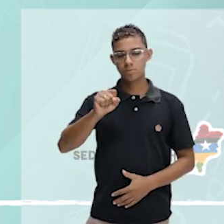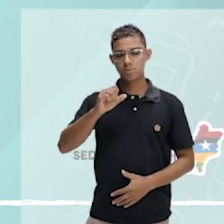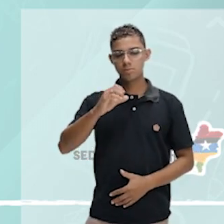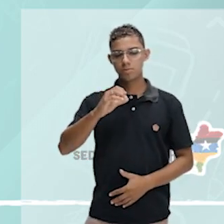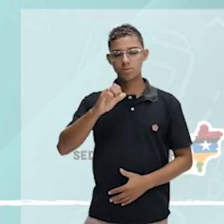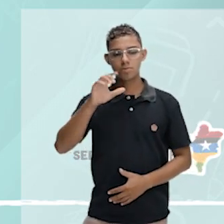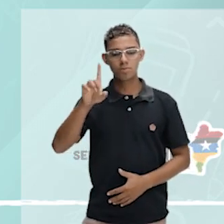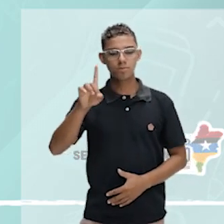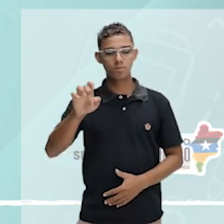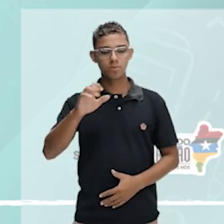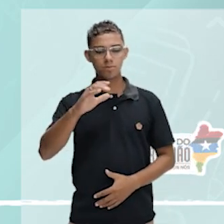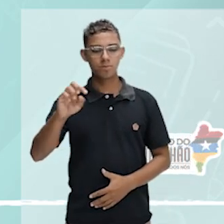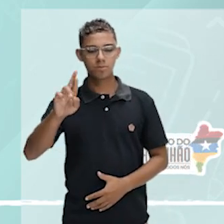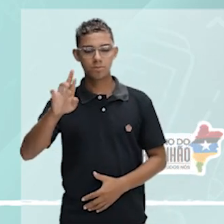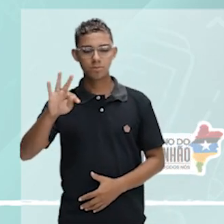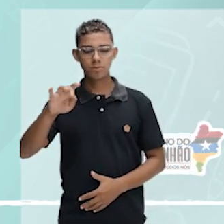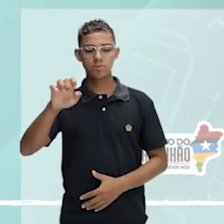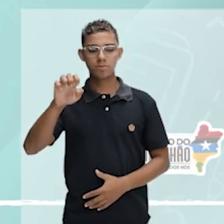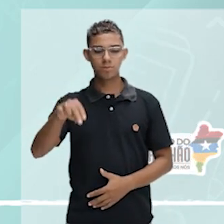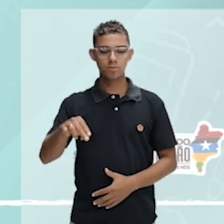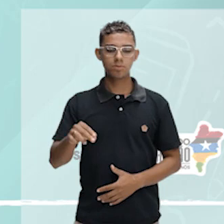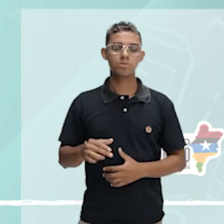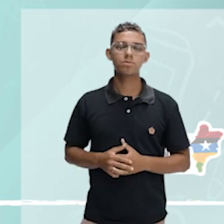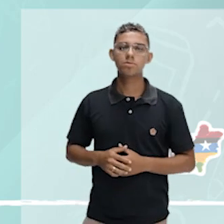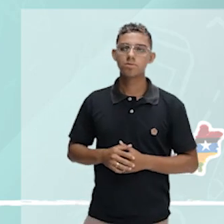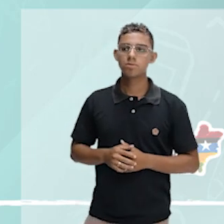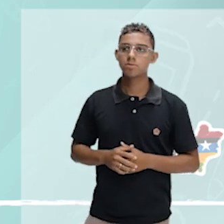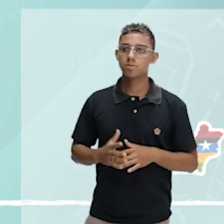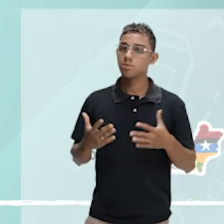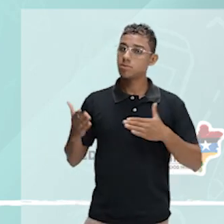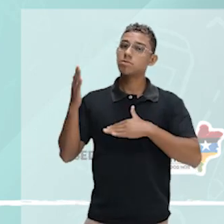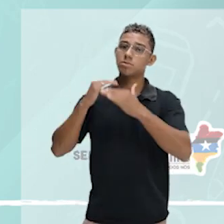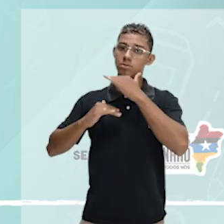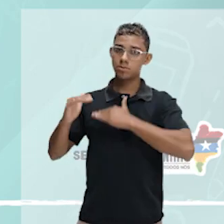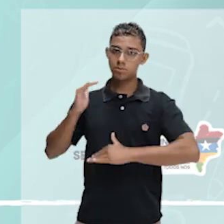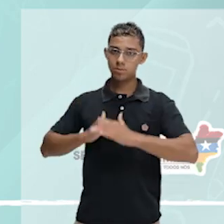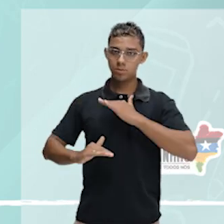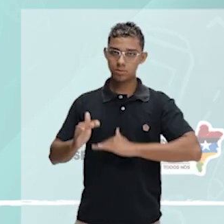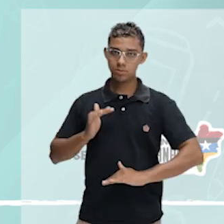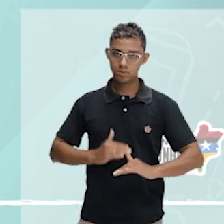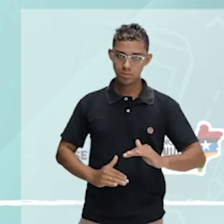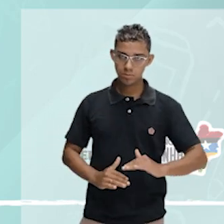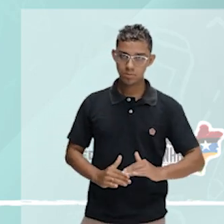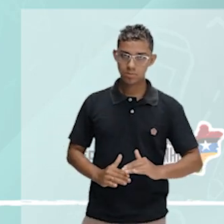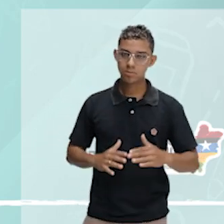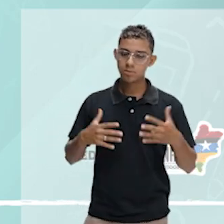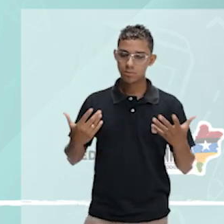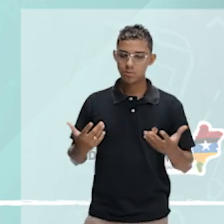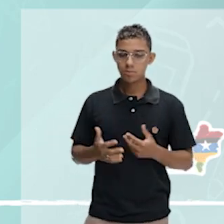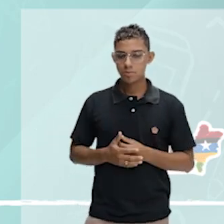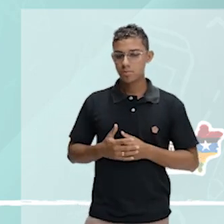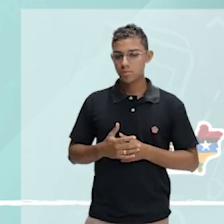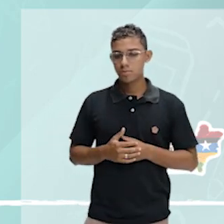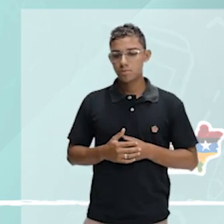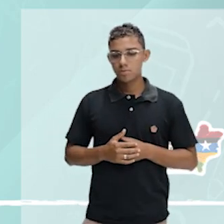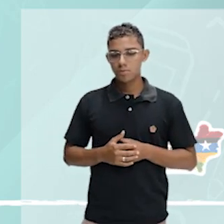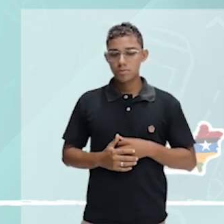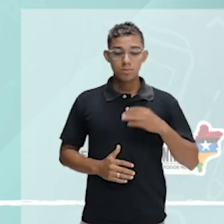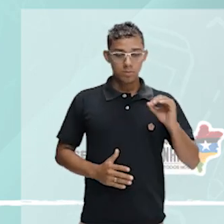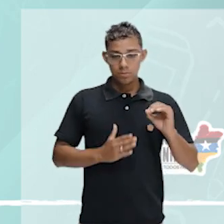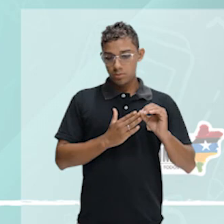número compreendido entre 0 e 1 isso é característica de função decrescente tá então eu já afirmo que ela é decrescente para qualquer número